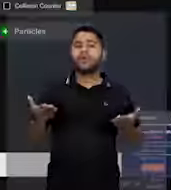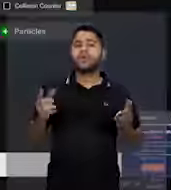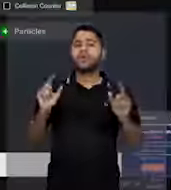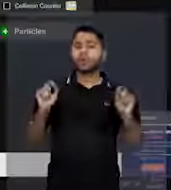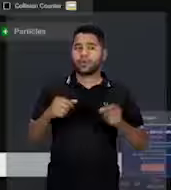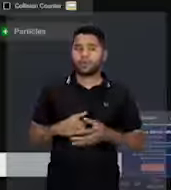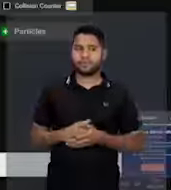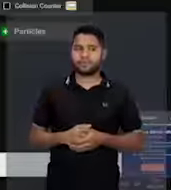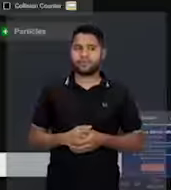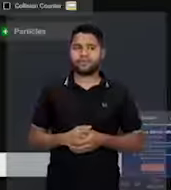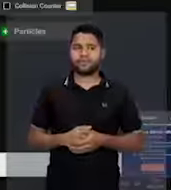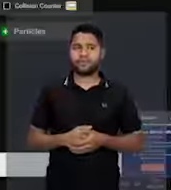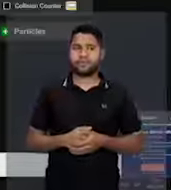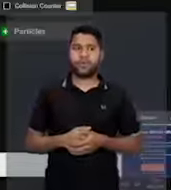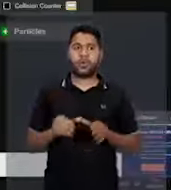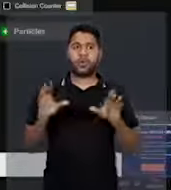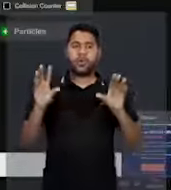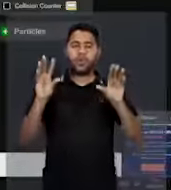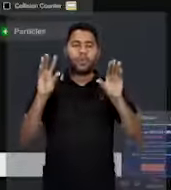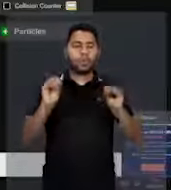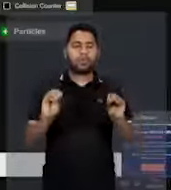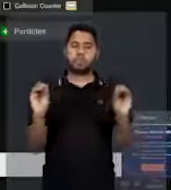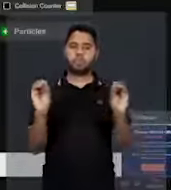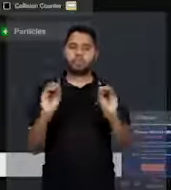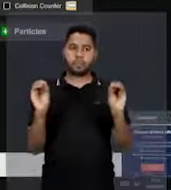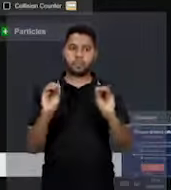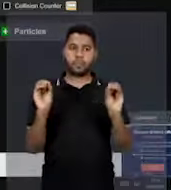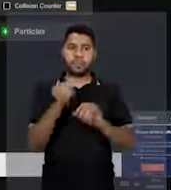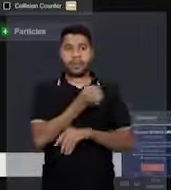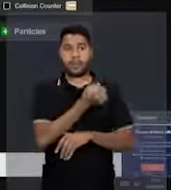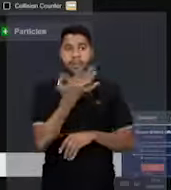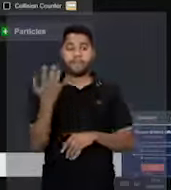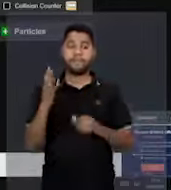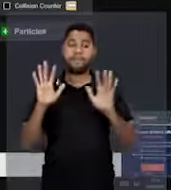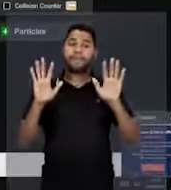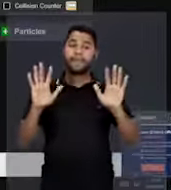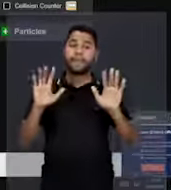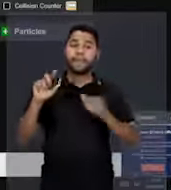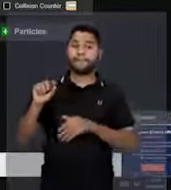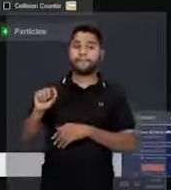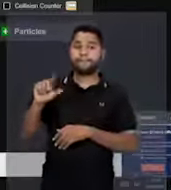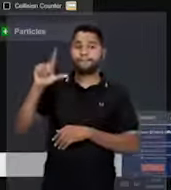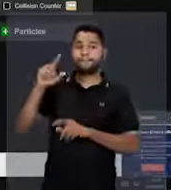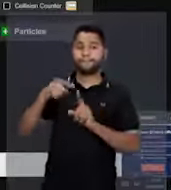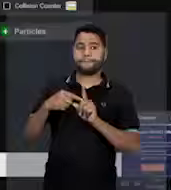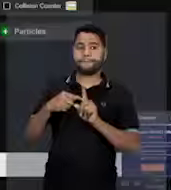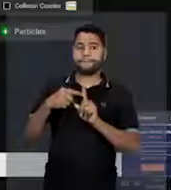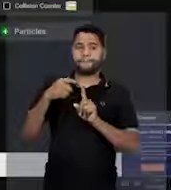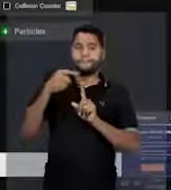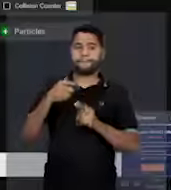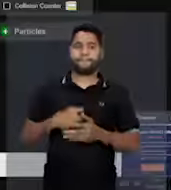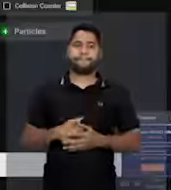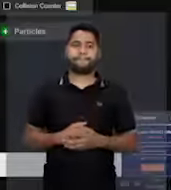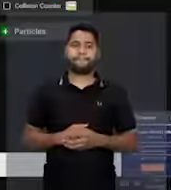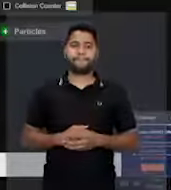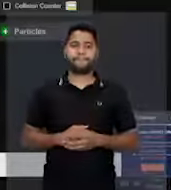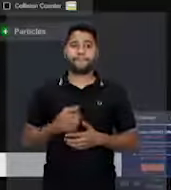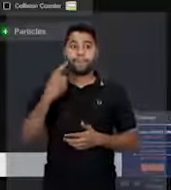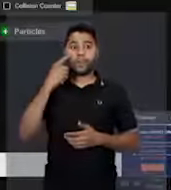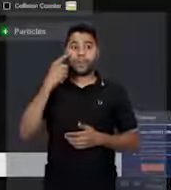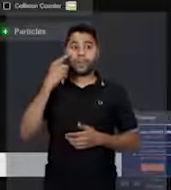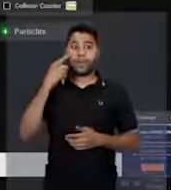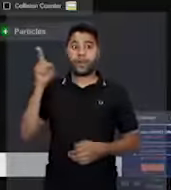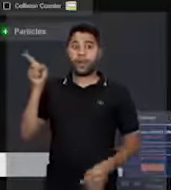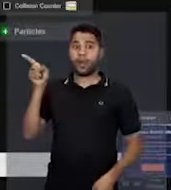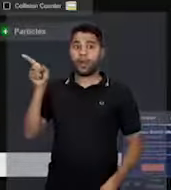quero não mexer na quantidade de moléculas de gás, mas aumentar a temperatura. Olha a pressão, o que